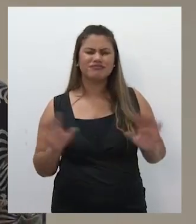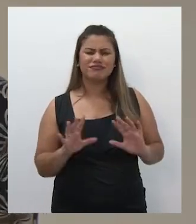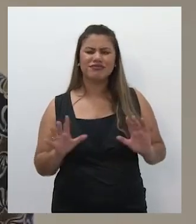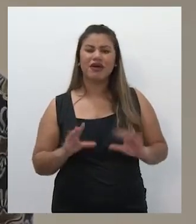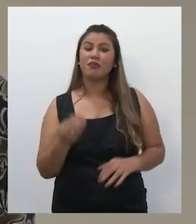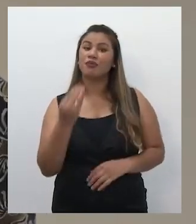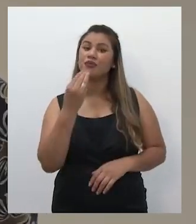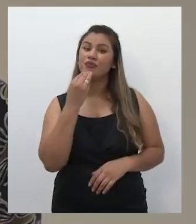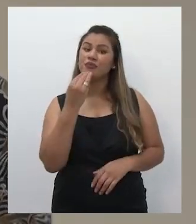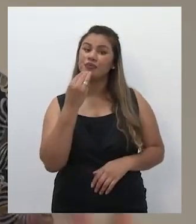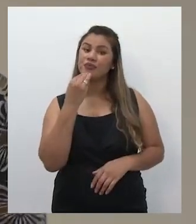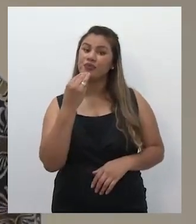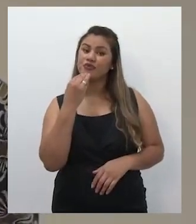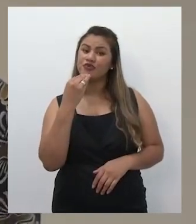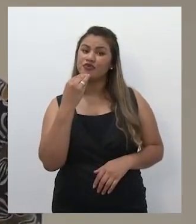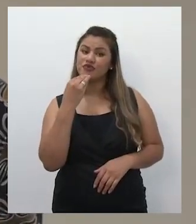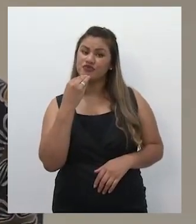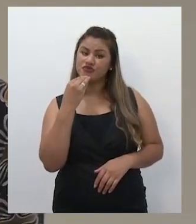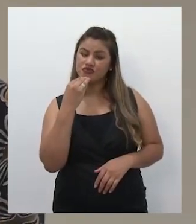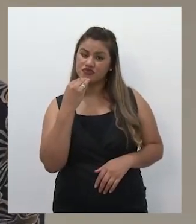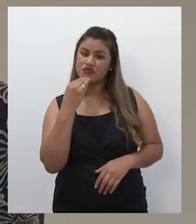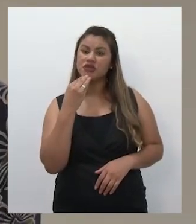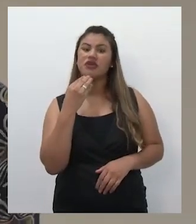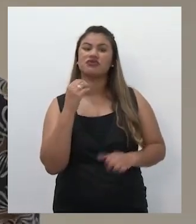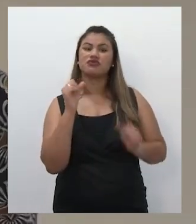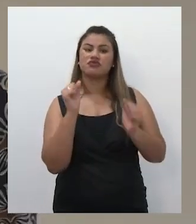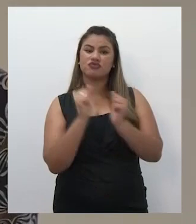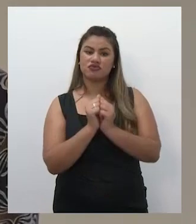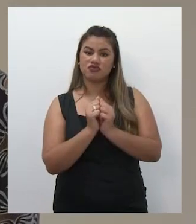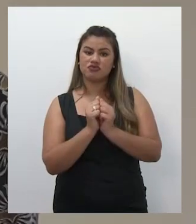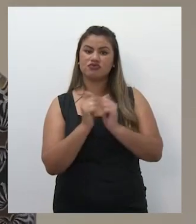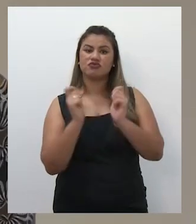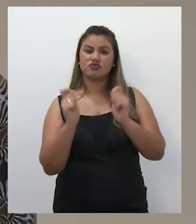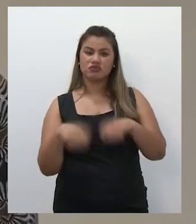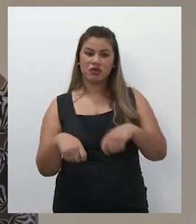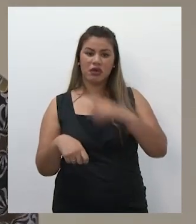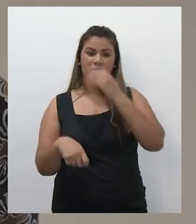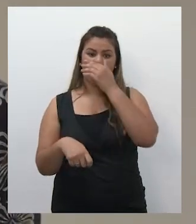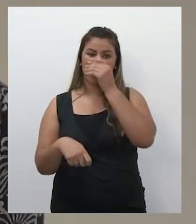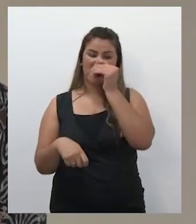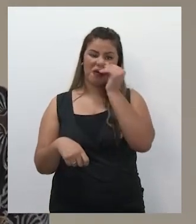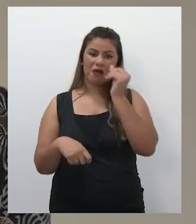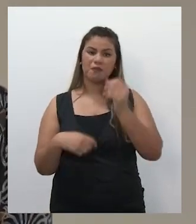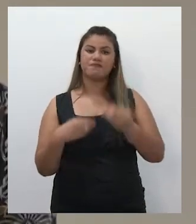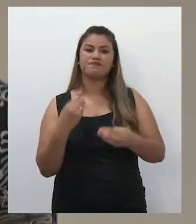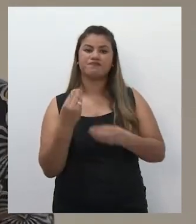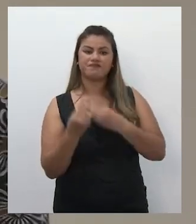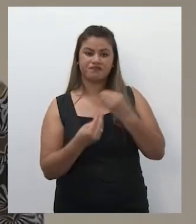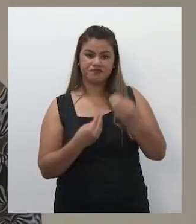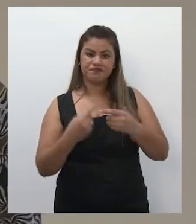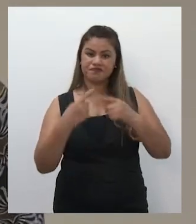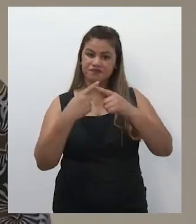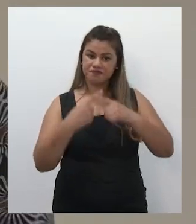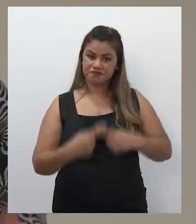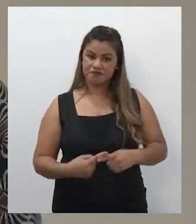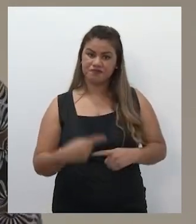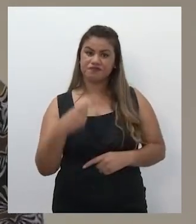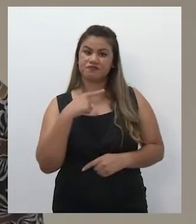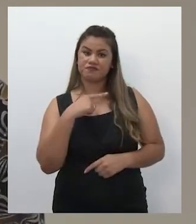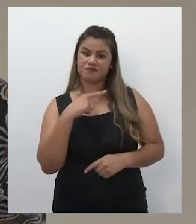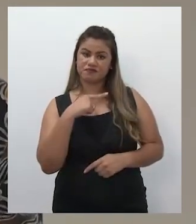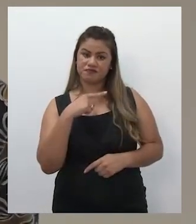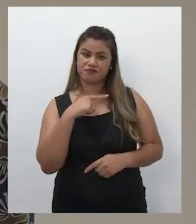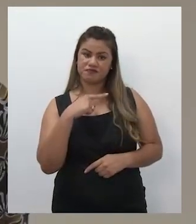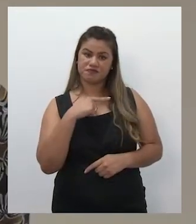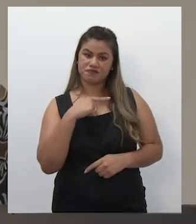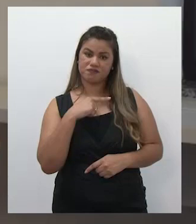oportunidades para que esses estudantes exerçam tudo isso. Oferecer a oportunidade para que eles possam ser desafiados, provocados e, ao